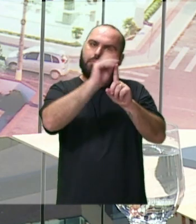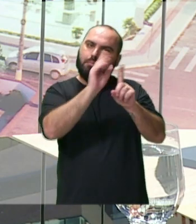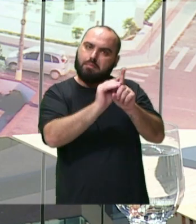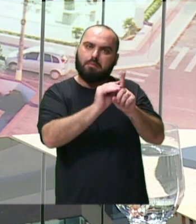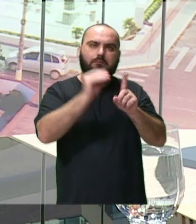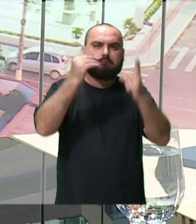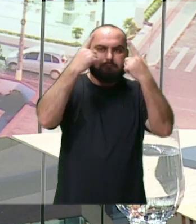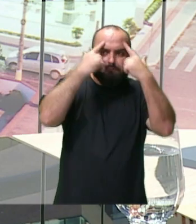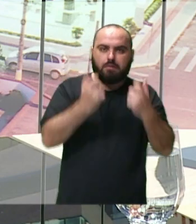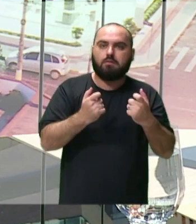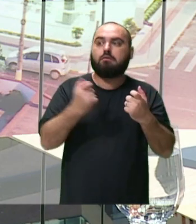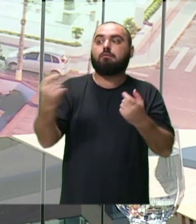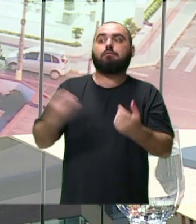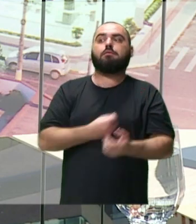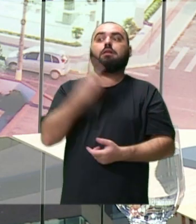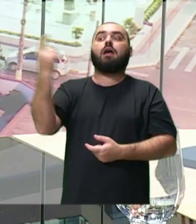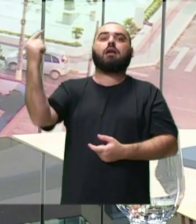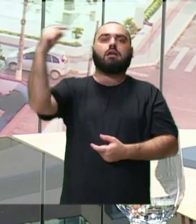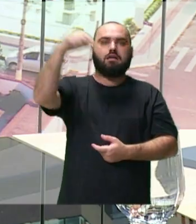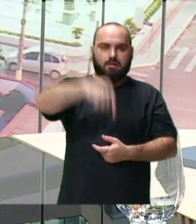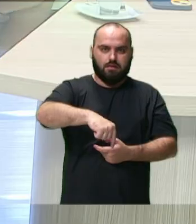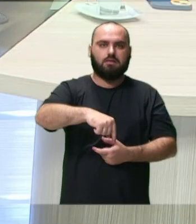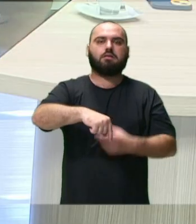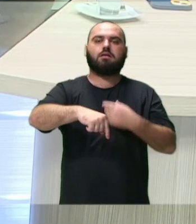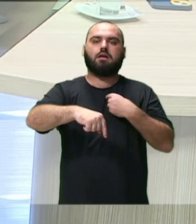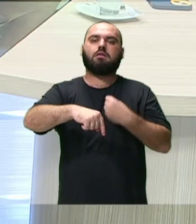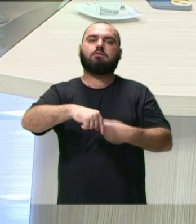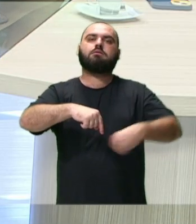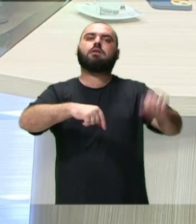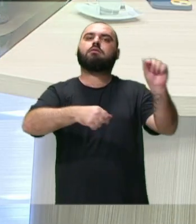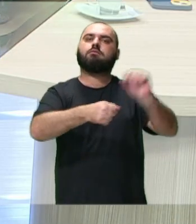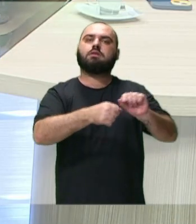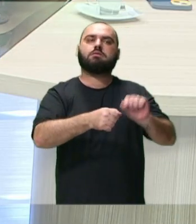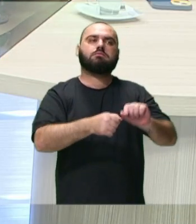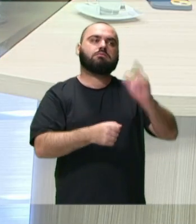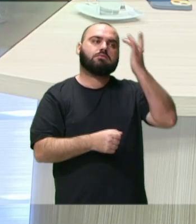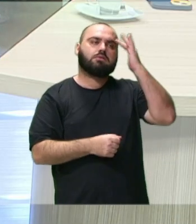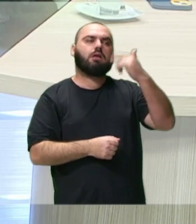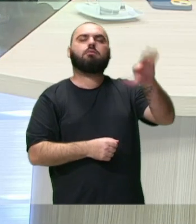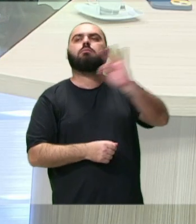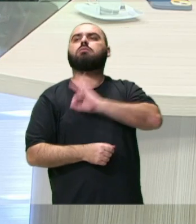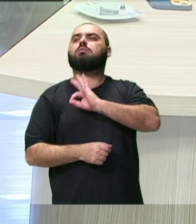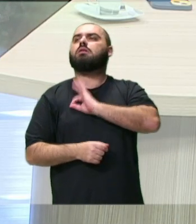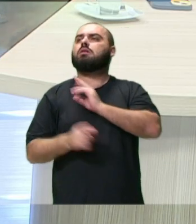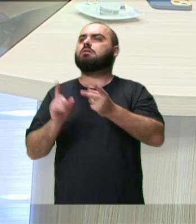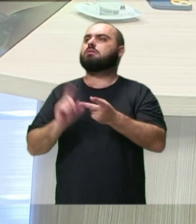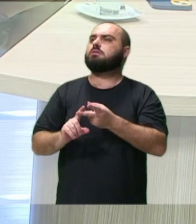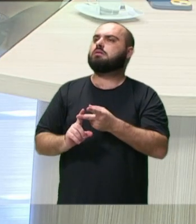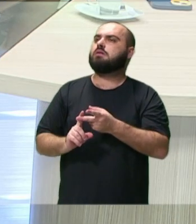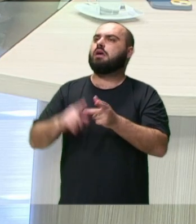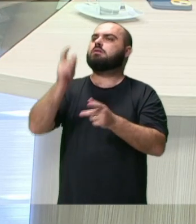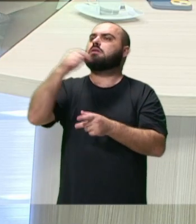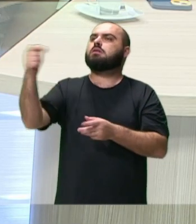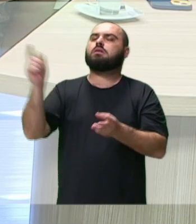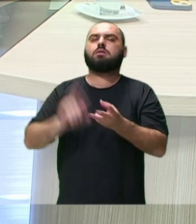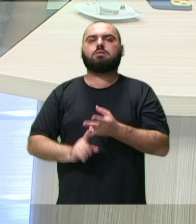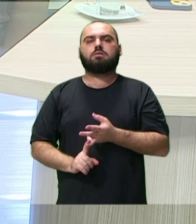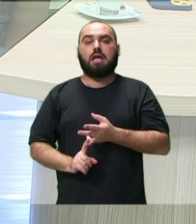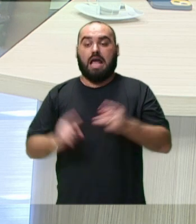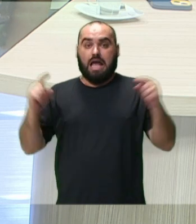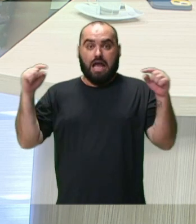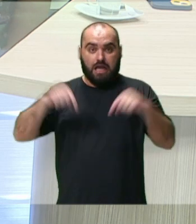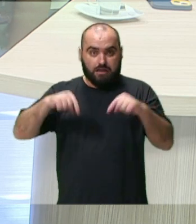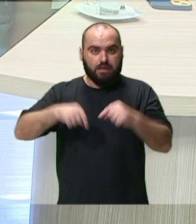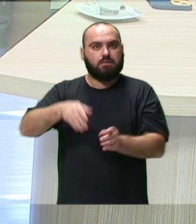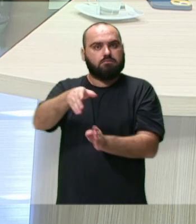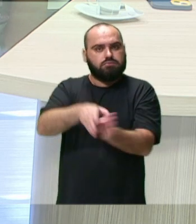aqui na Câmara, que a gente faz os encaminhamentos, porque elas andam muito sem saber, não sabe se vão para a polícia, não sabe se vão para a associação. Aqui a gente